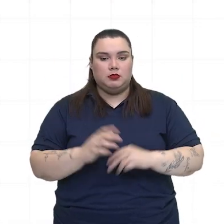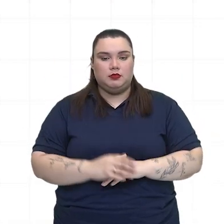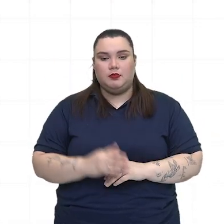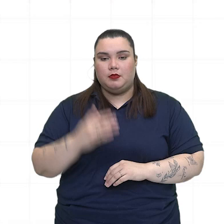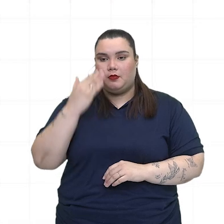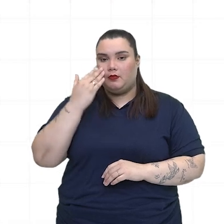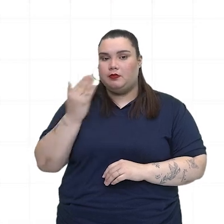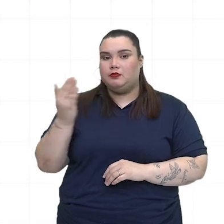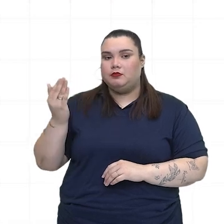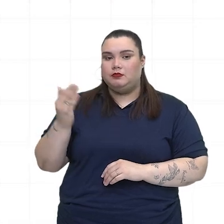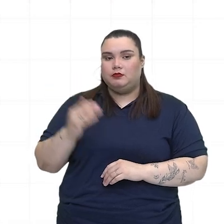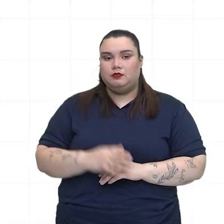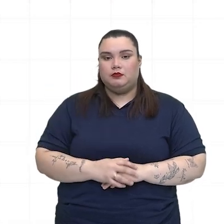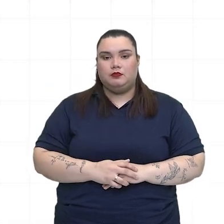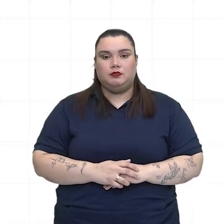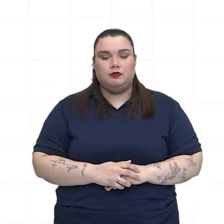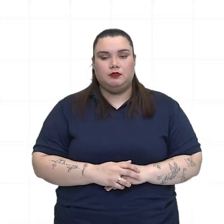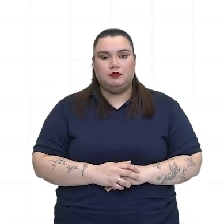Olha só.